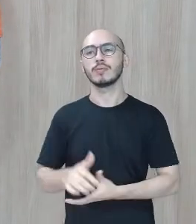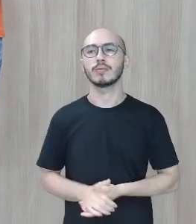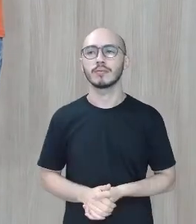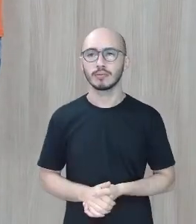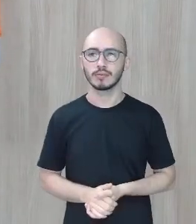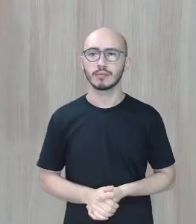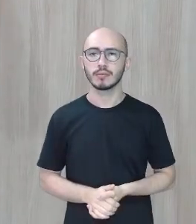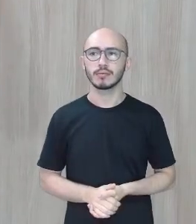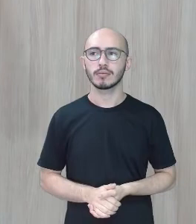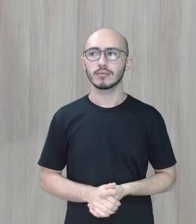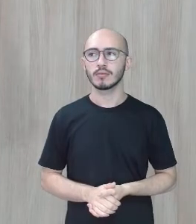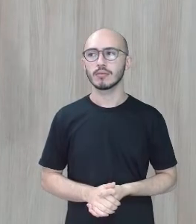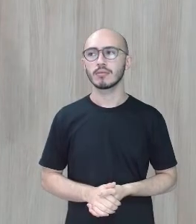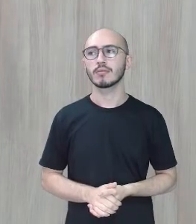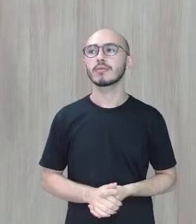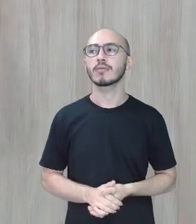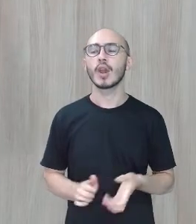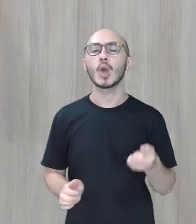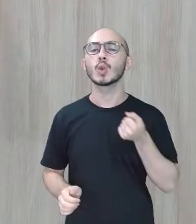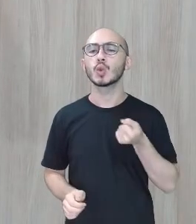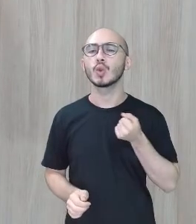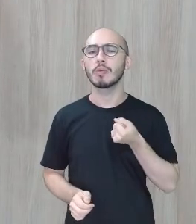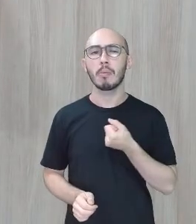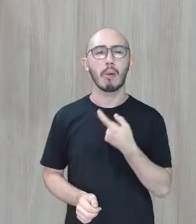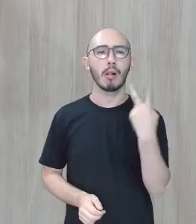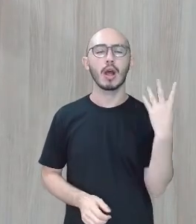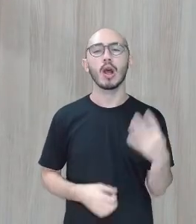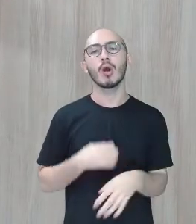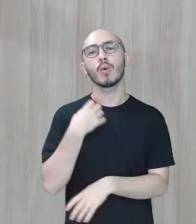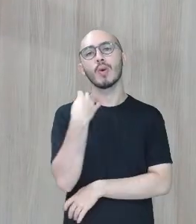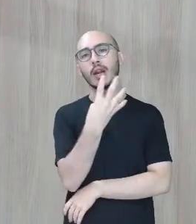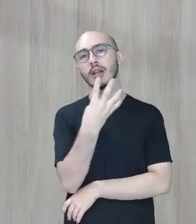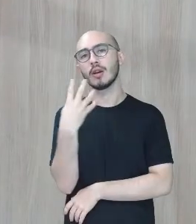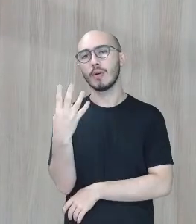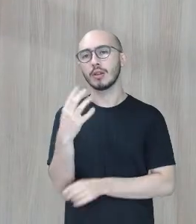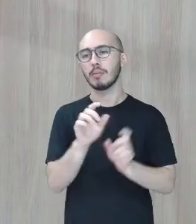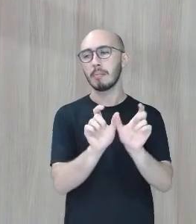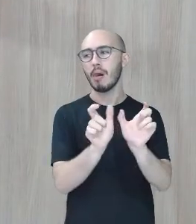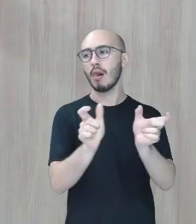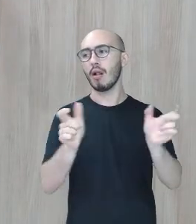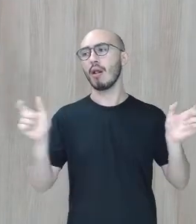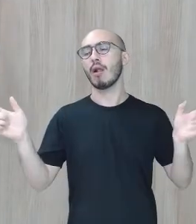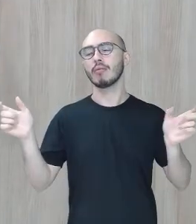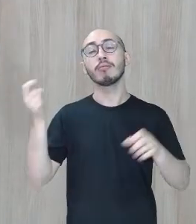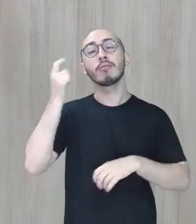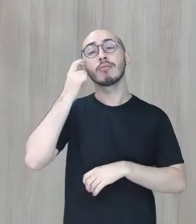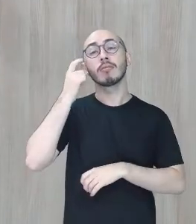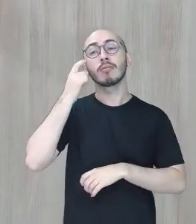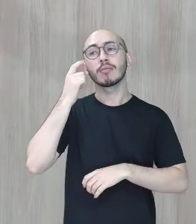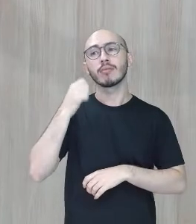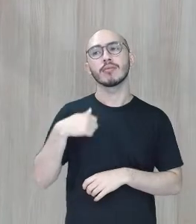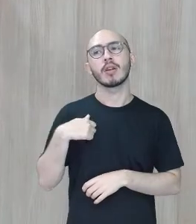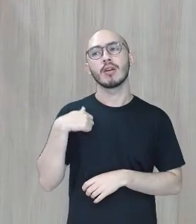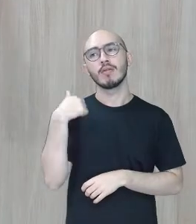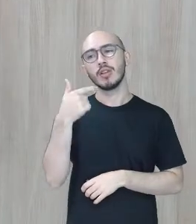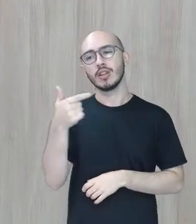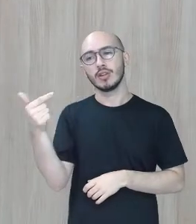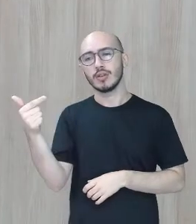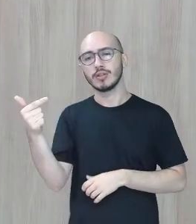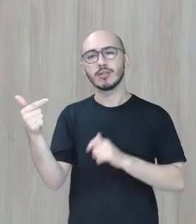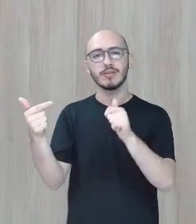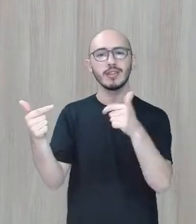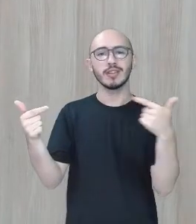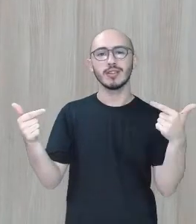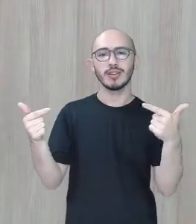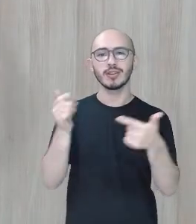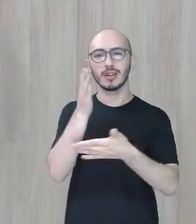Então, dos 44 números, pensa que ele está lá por extenso. Dos 44 números, 22 está para um lado, 22